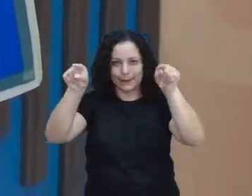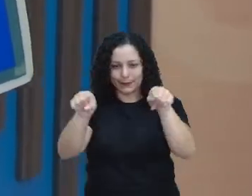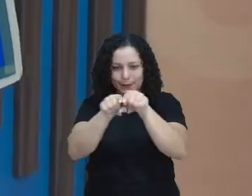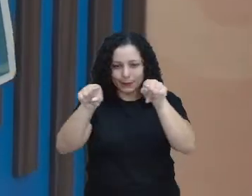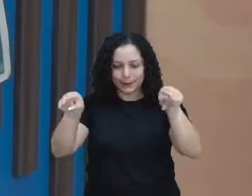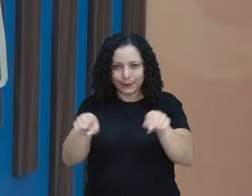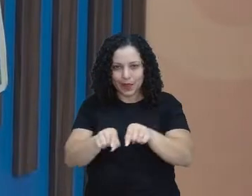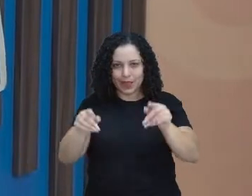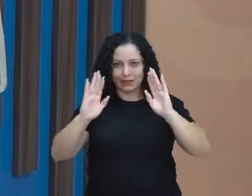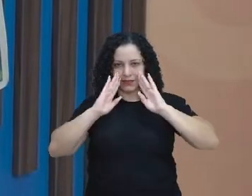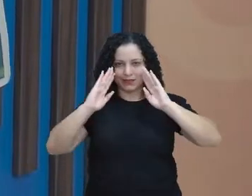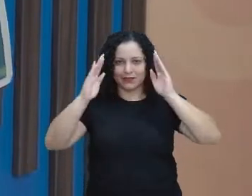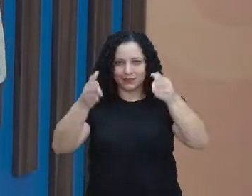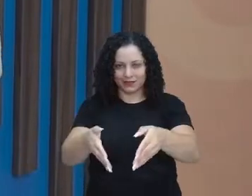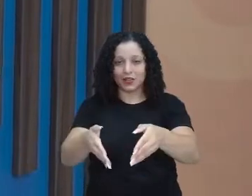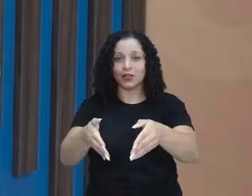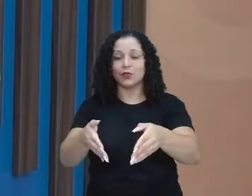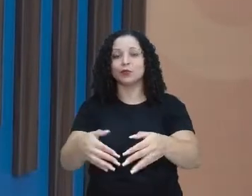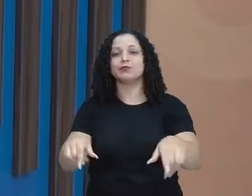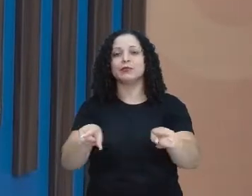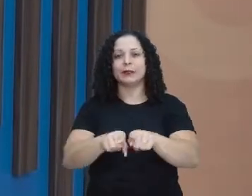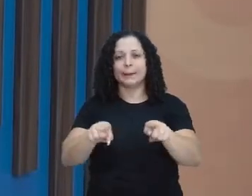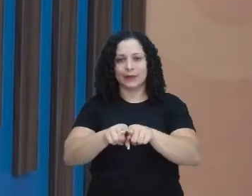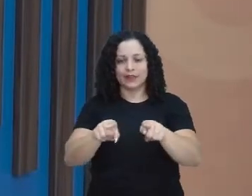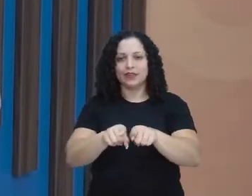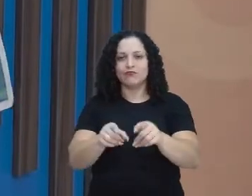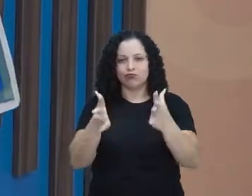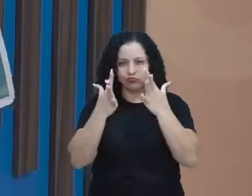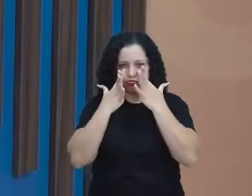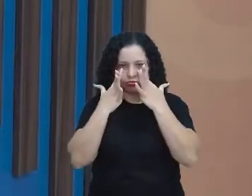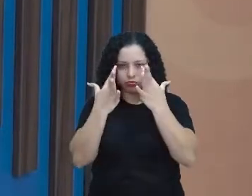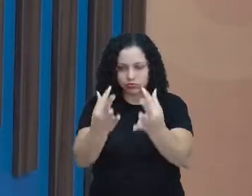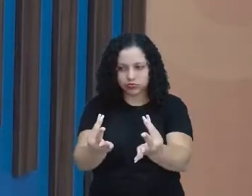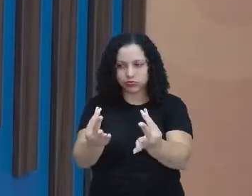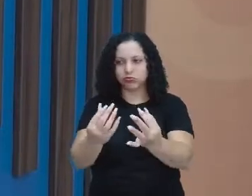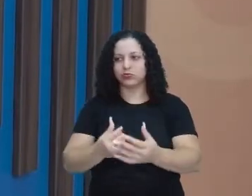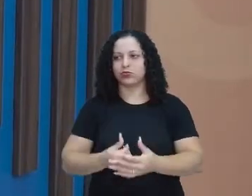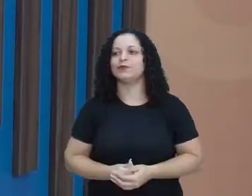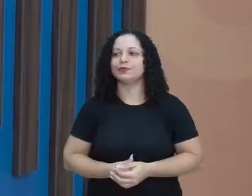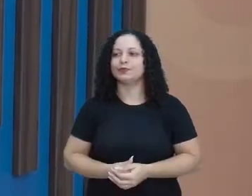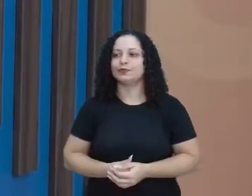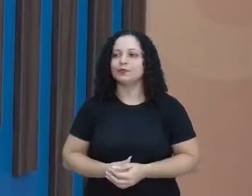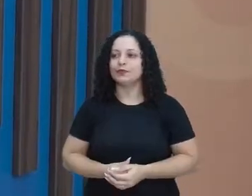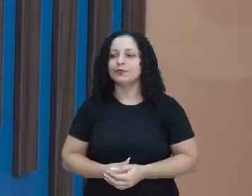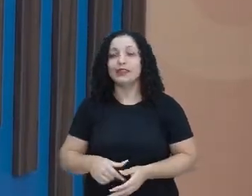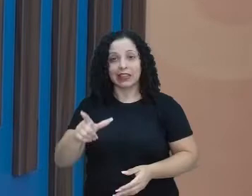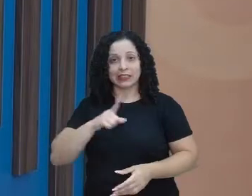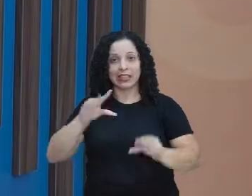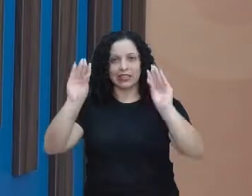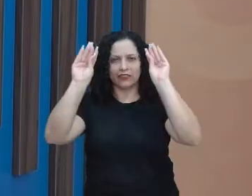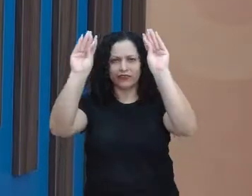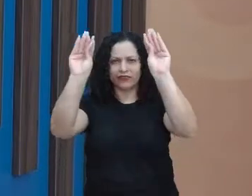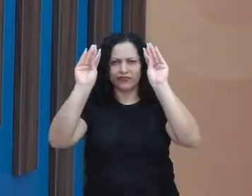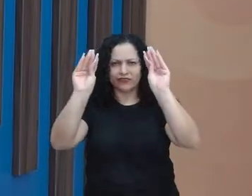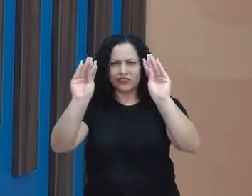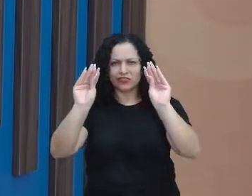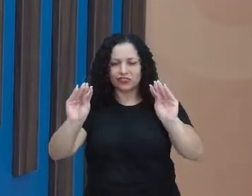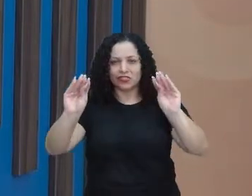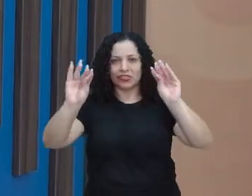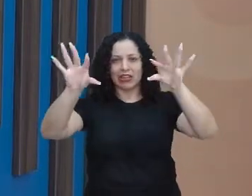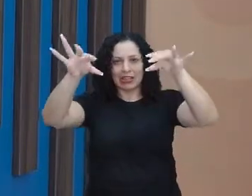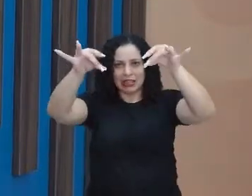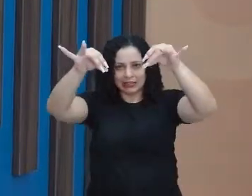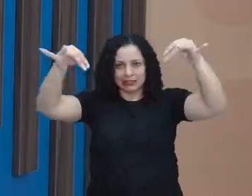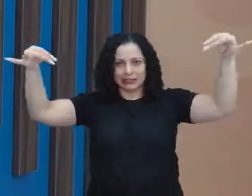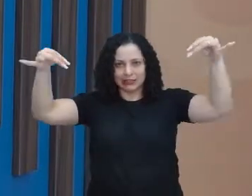seletiva, atenção sustentada, manutenção do foco. Também, ó, as fichinhas a gente